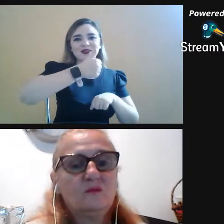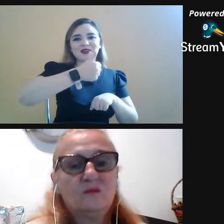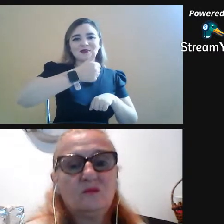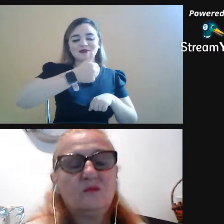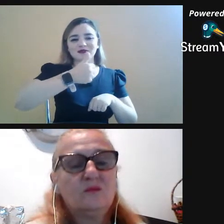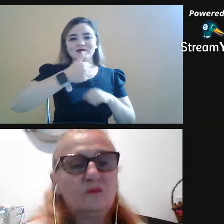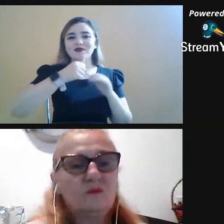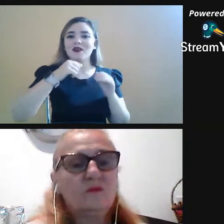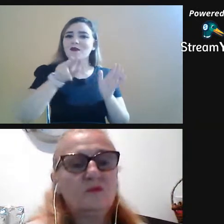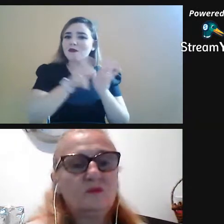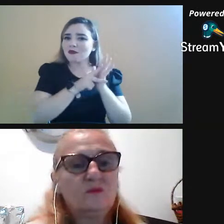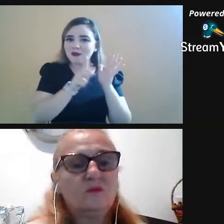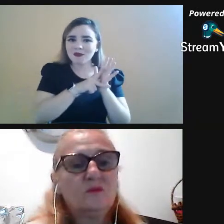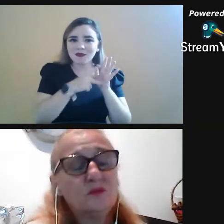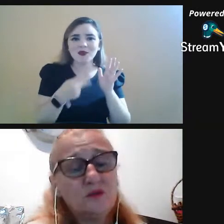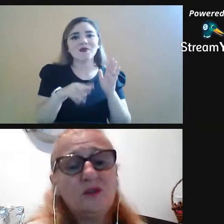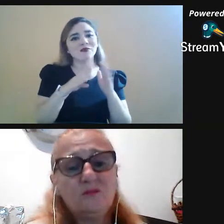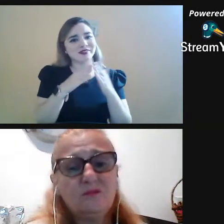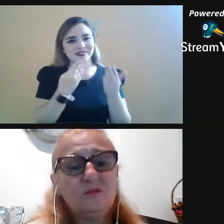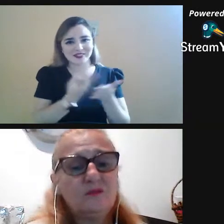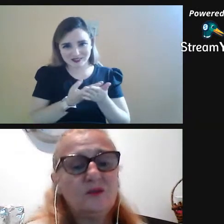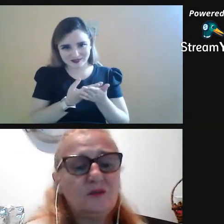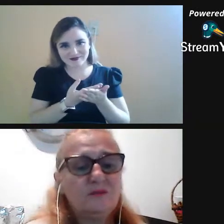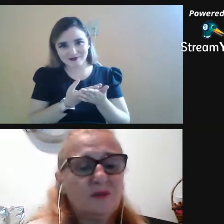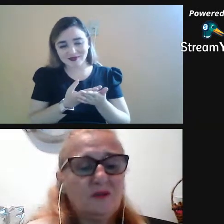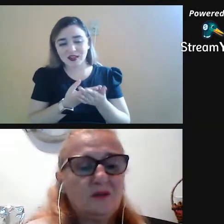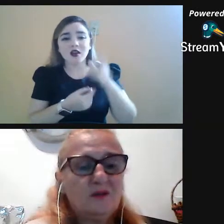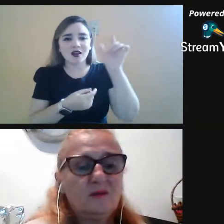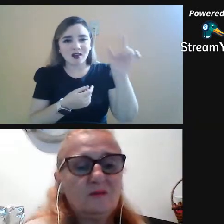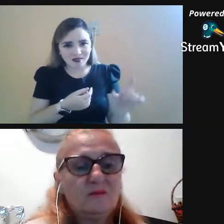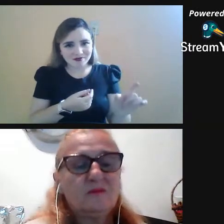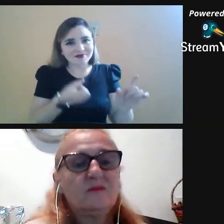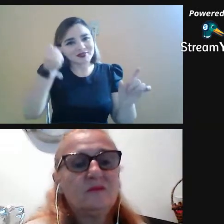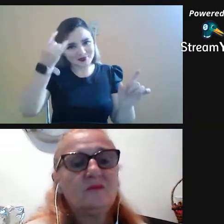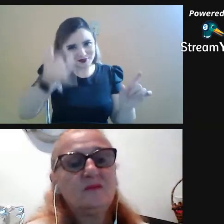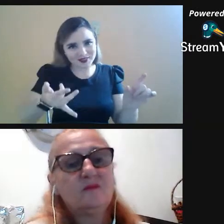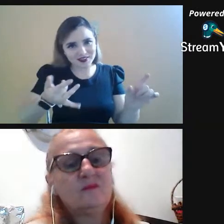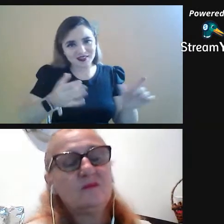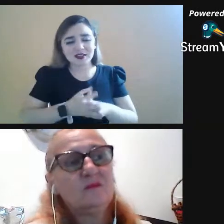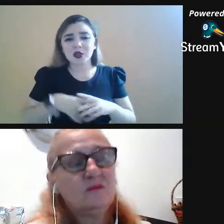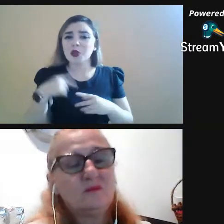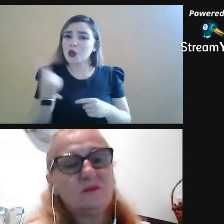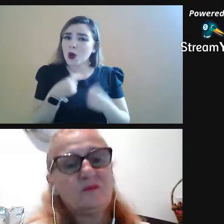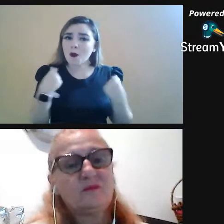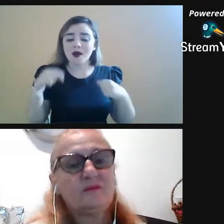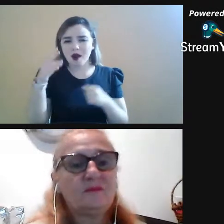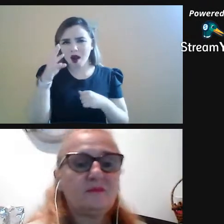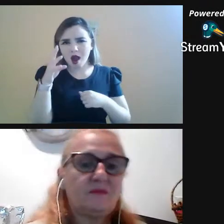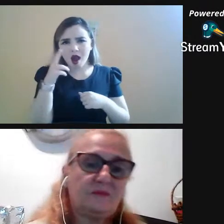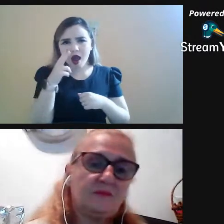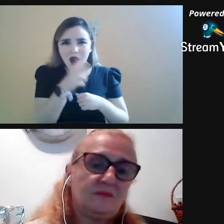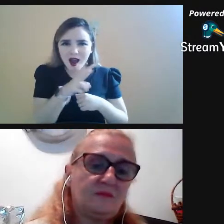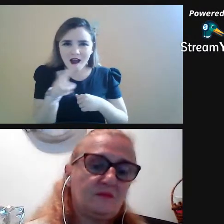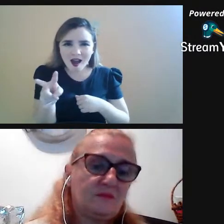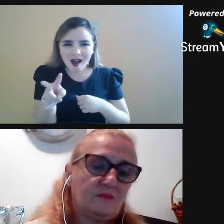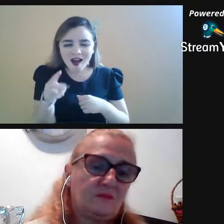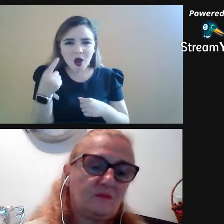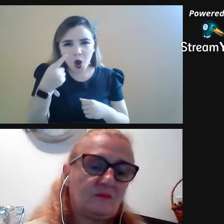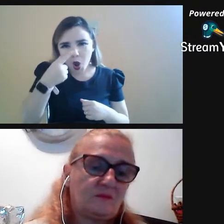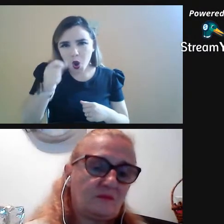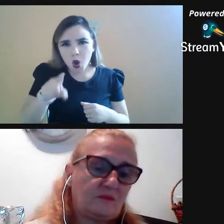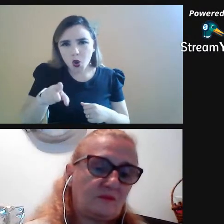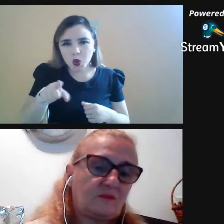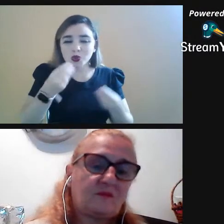própria escola. Então, é disso que eu estou falando. É a gente olhar o lixo com